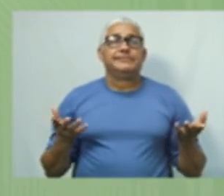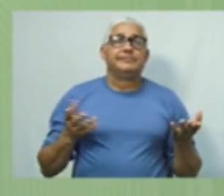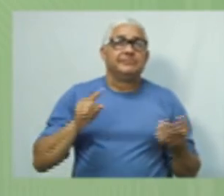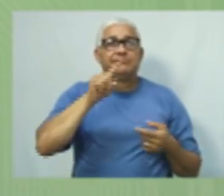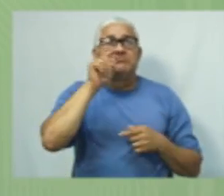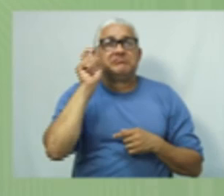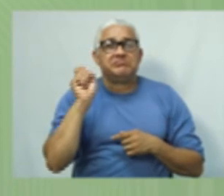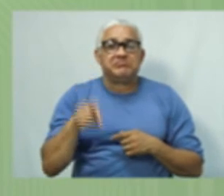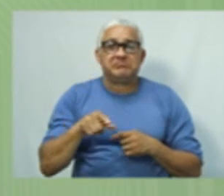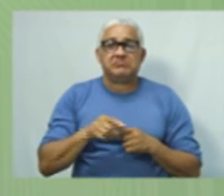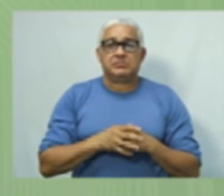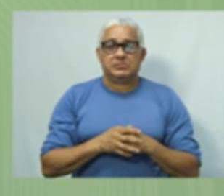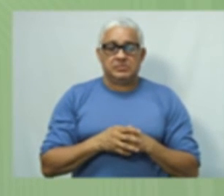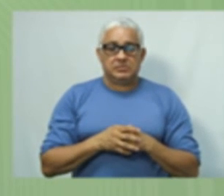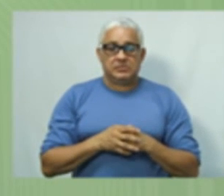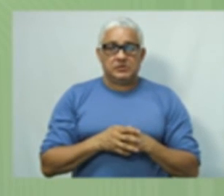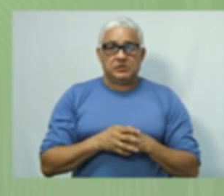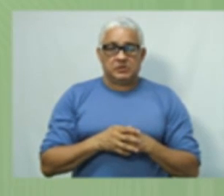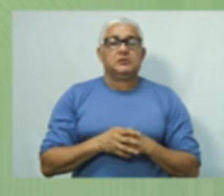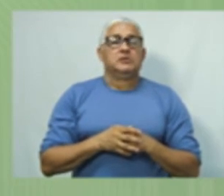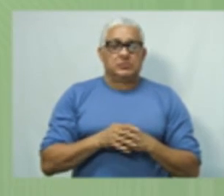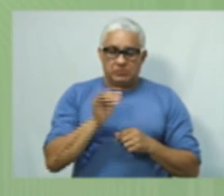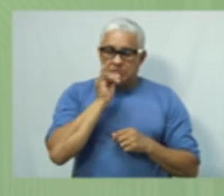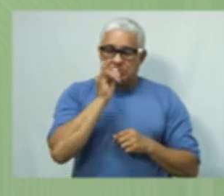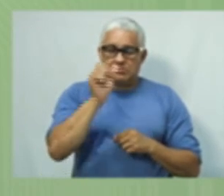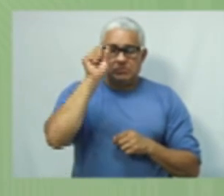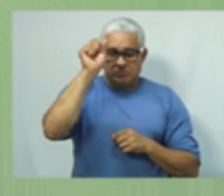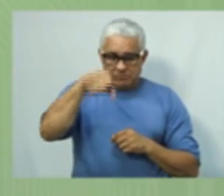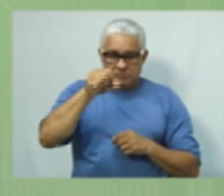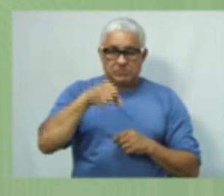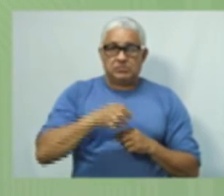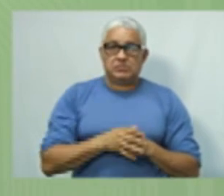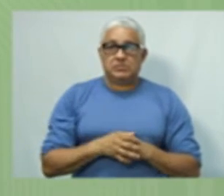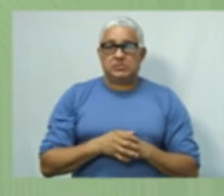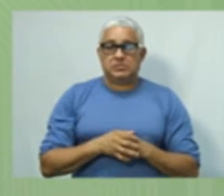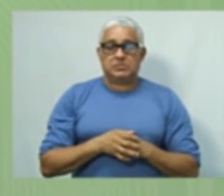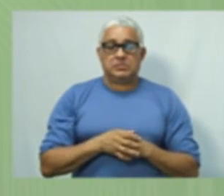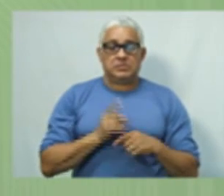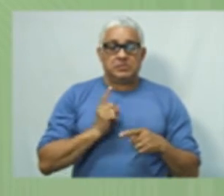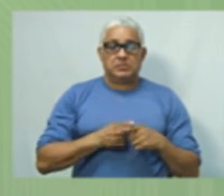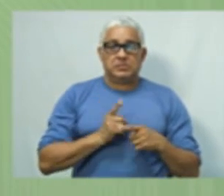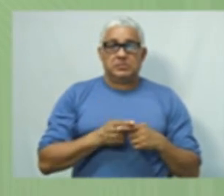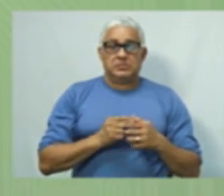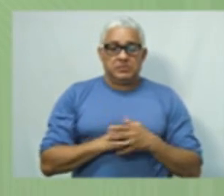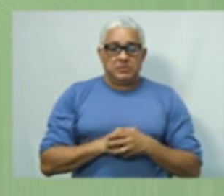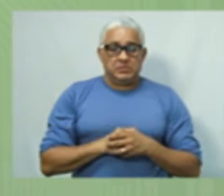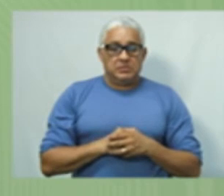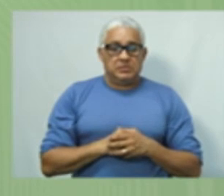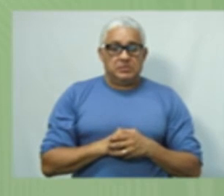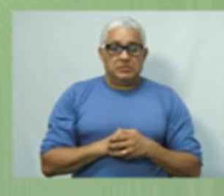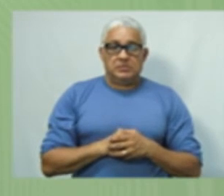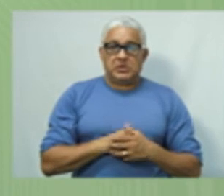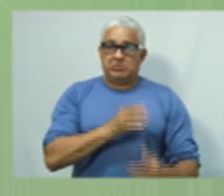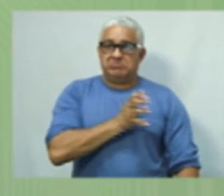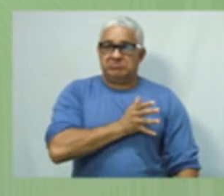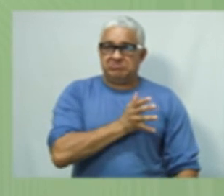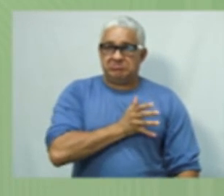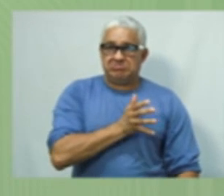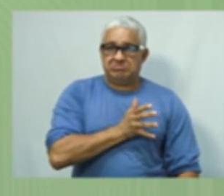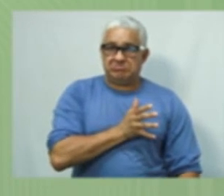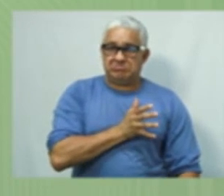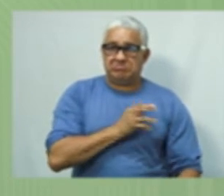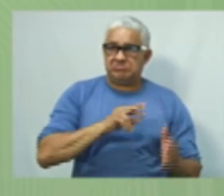será? Gente, eu posso garantir para vocês, porque não é ser rico, isso não